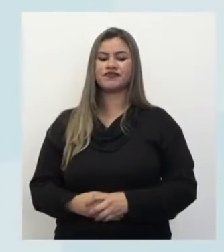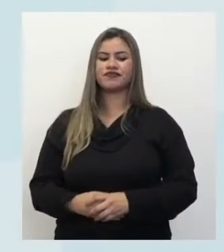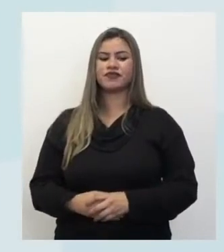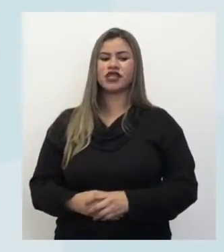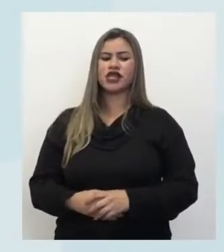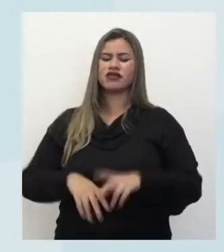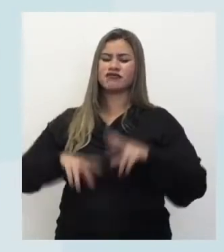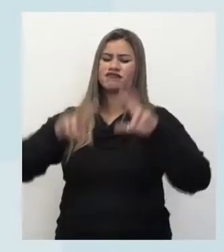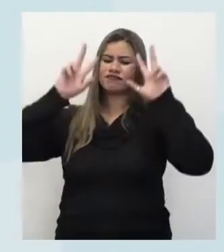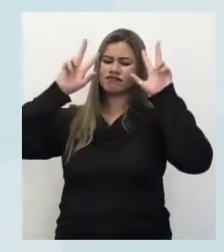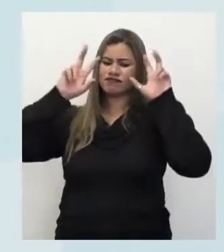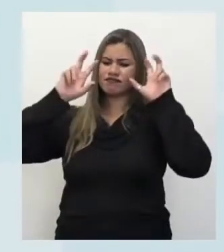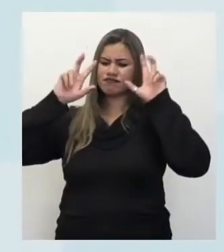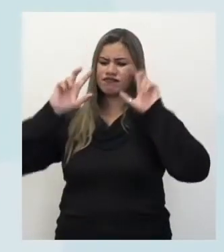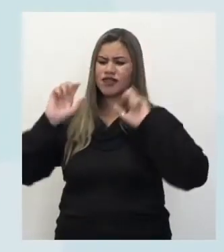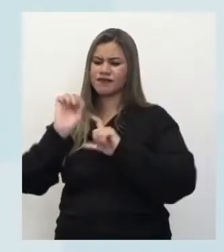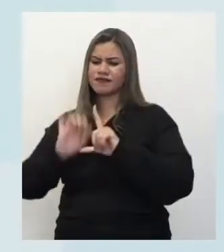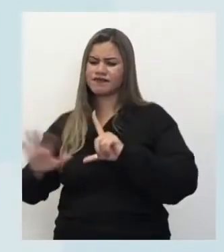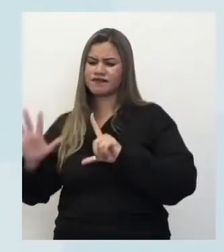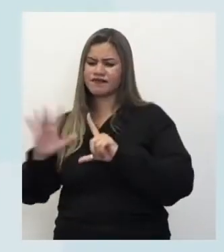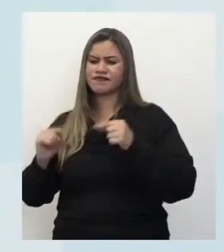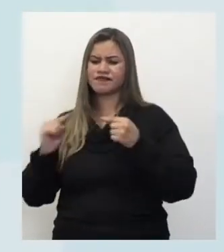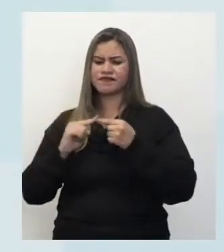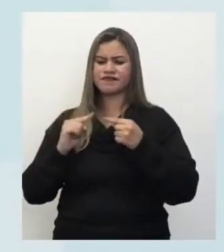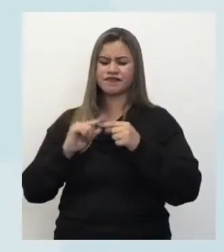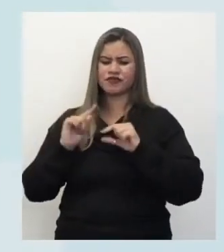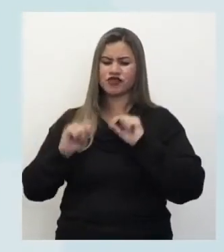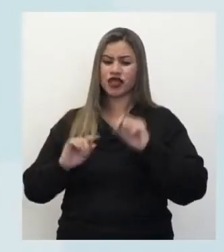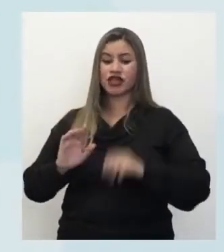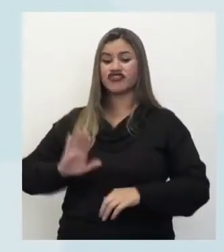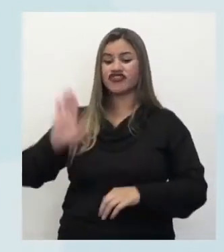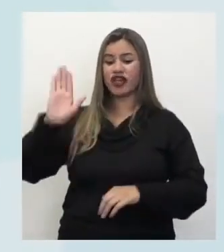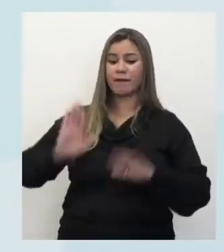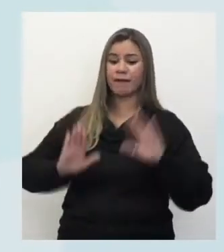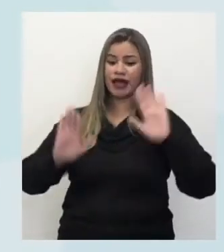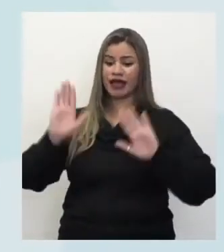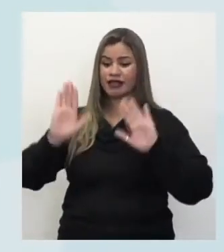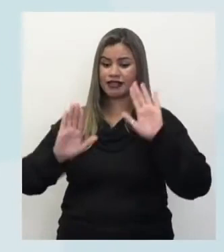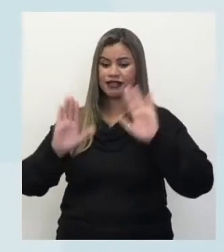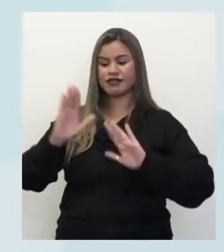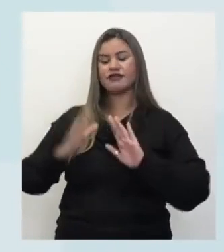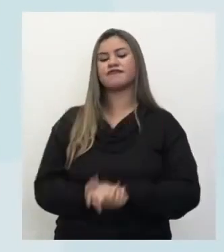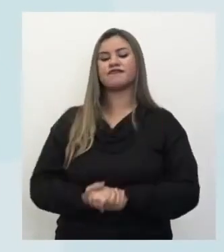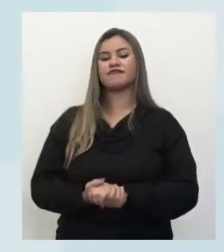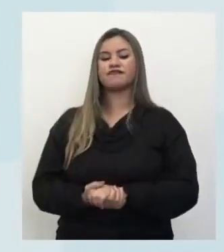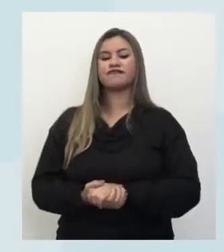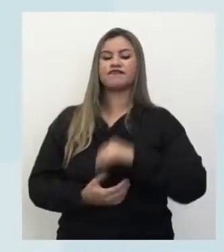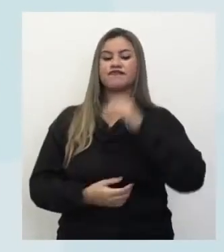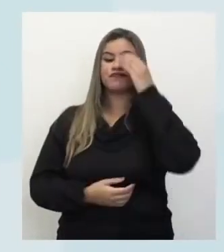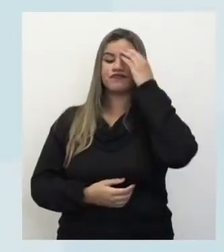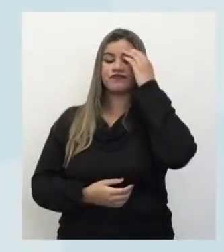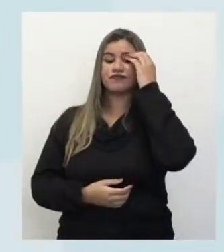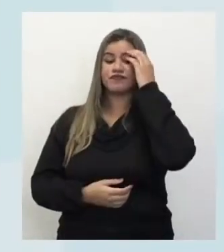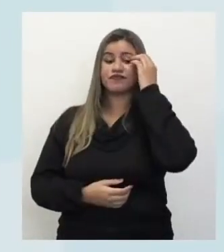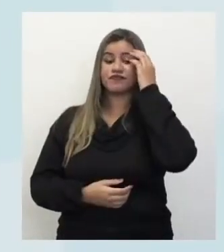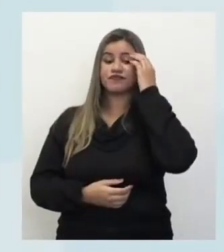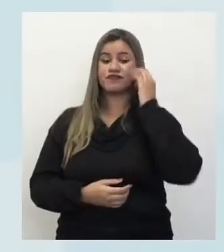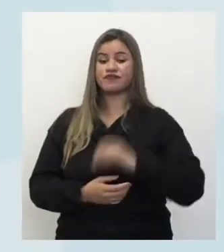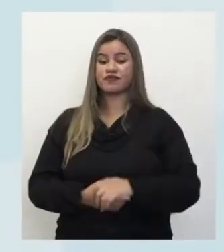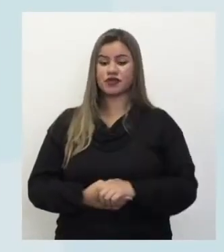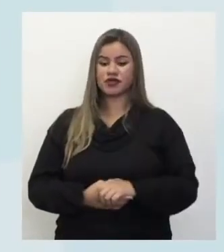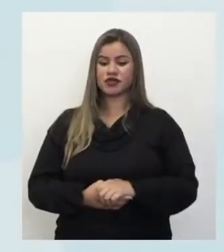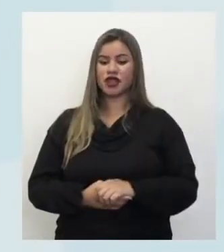relação? Isso, o Paulo falou isso, chamada, as mãos levantadas. Obrigado, Paulo. Qual a relação dessa foto dessas pessoas, algumas com a